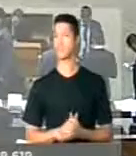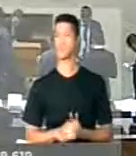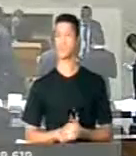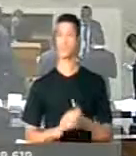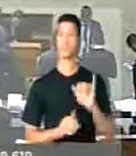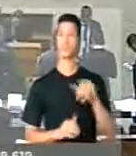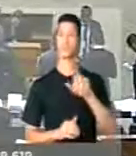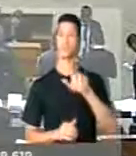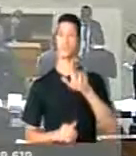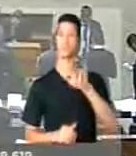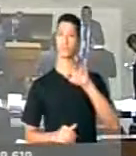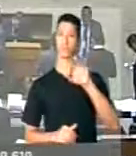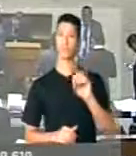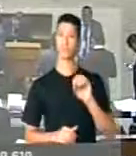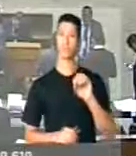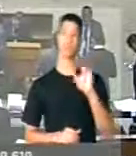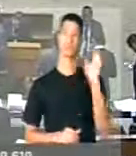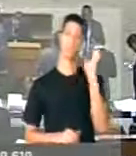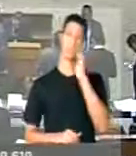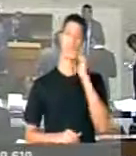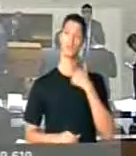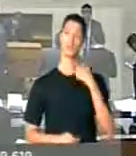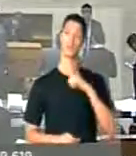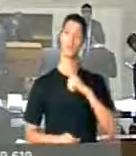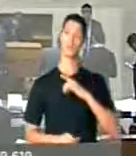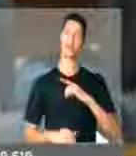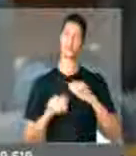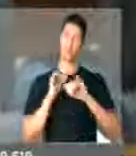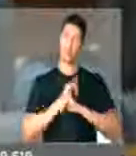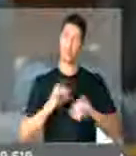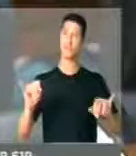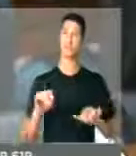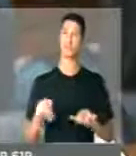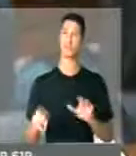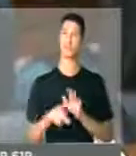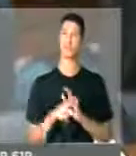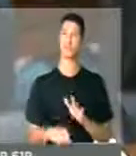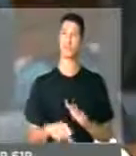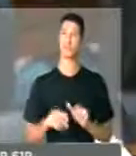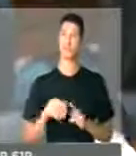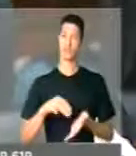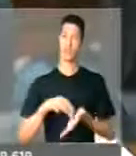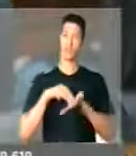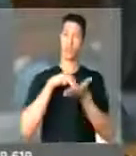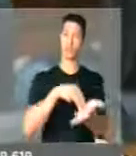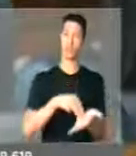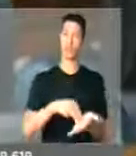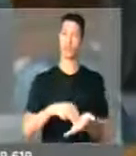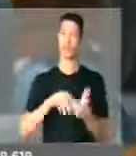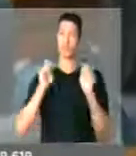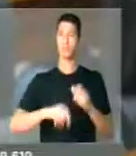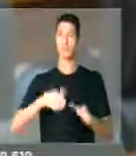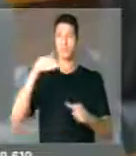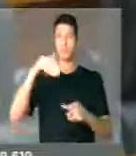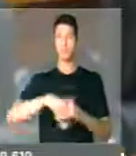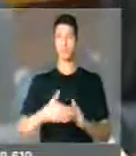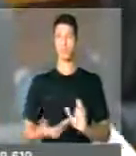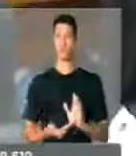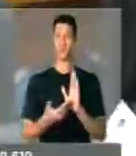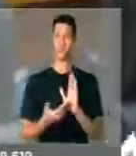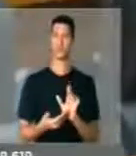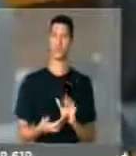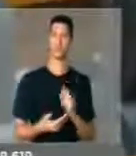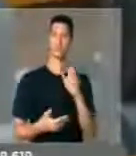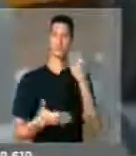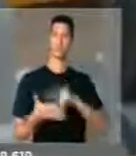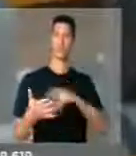Júlio Delgado. Senhor presidente, rapidamente, eu tenho aqui um manifesto, uma moção de repúdio que deve deliberação dessa casa,